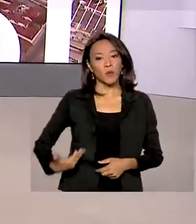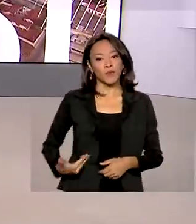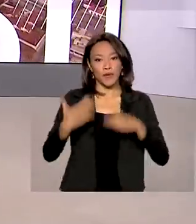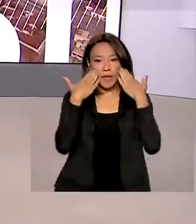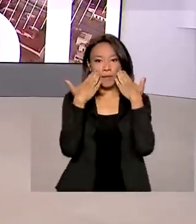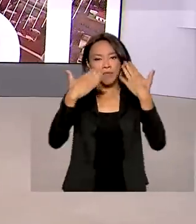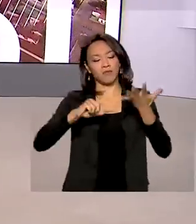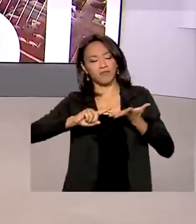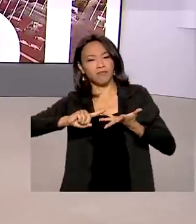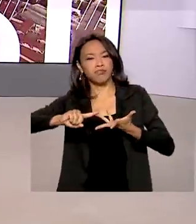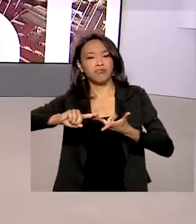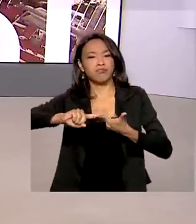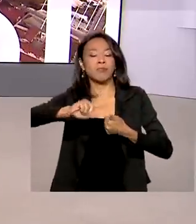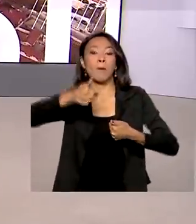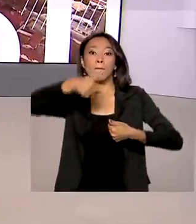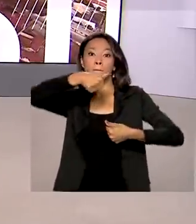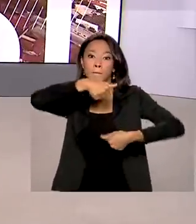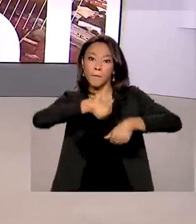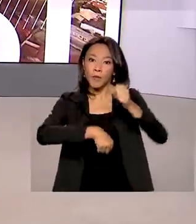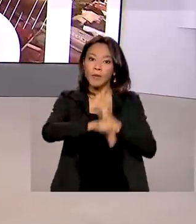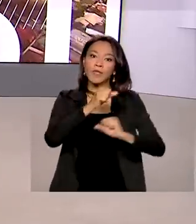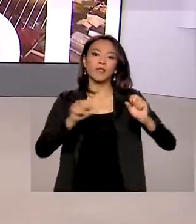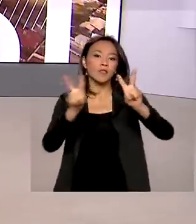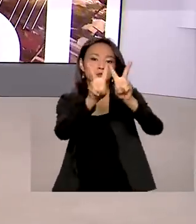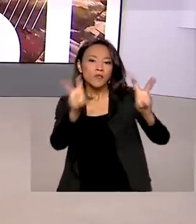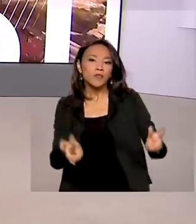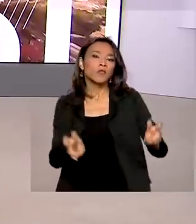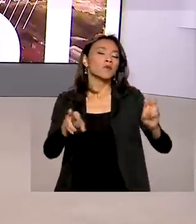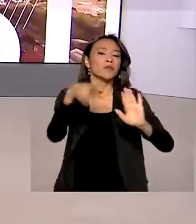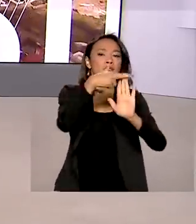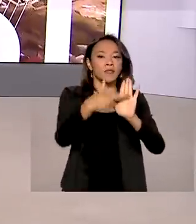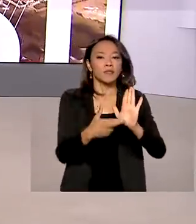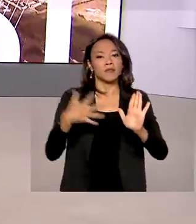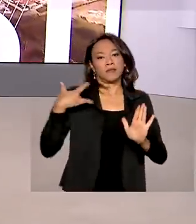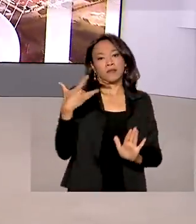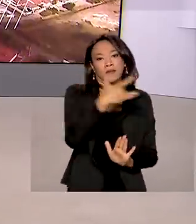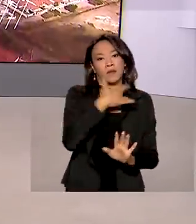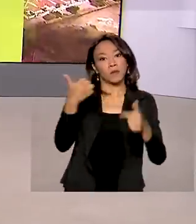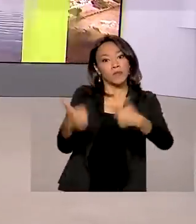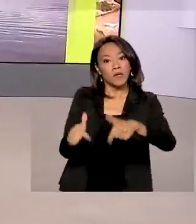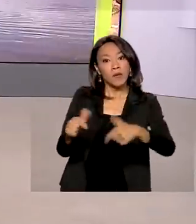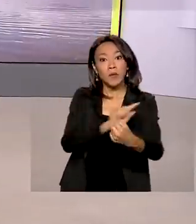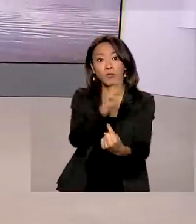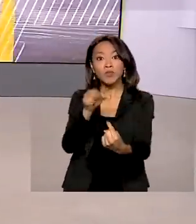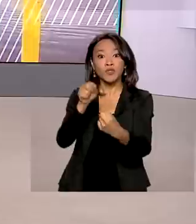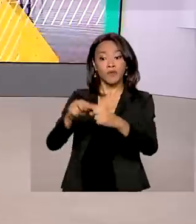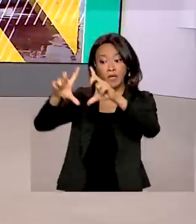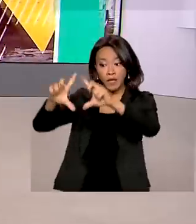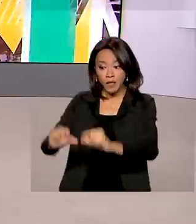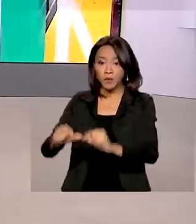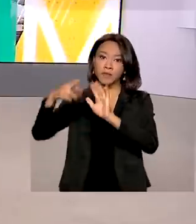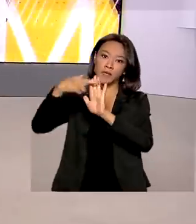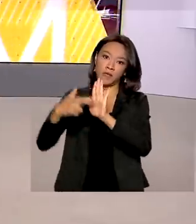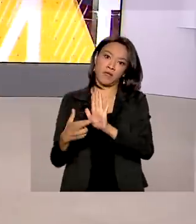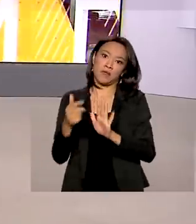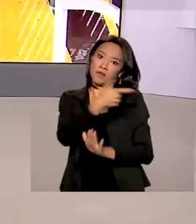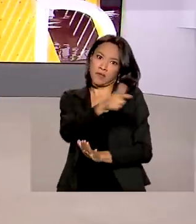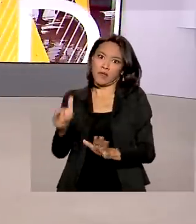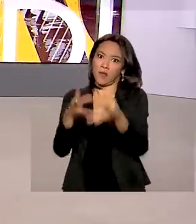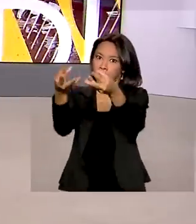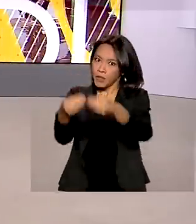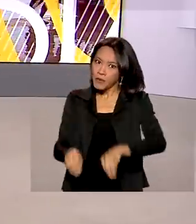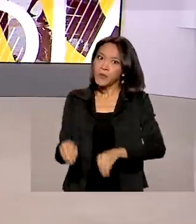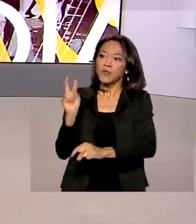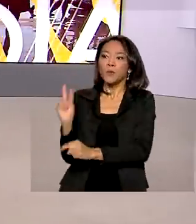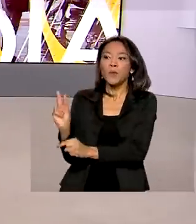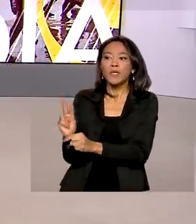apresentou uma série de mudanças nas normas de segurança e saúde do trabalho para simplificar as regras sem comprometer a